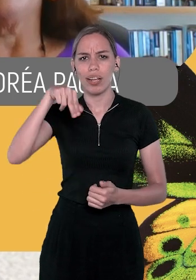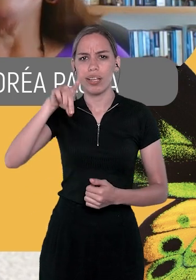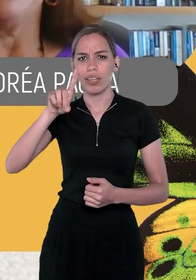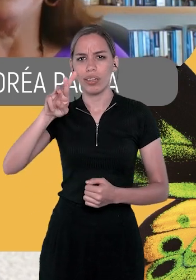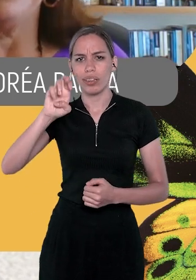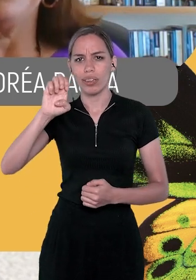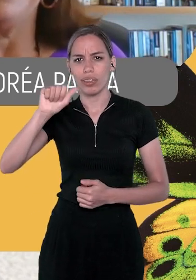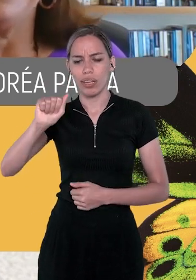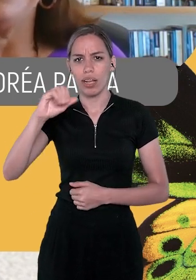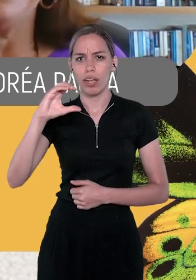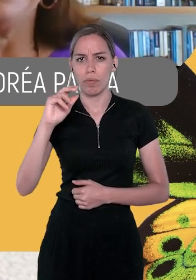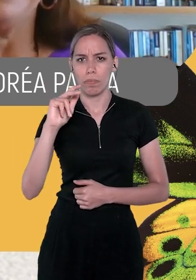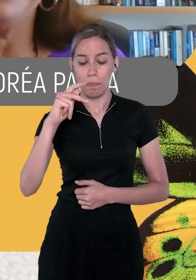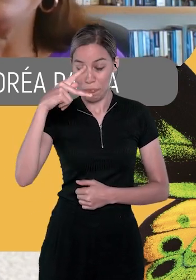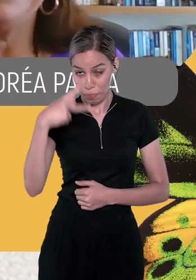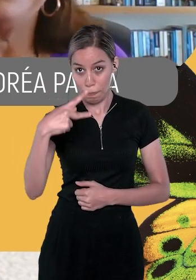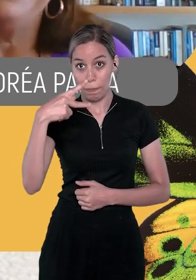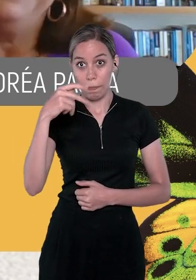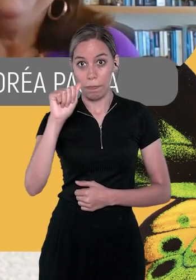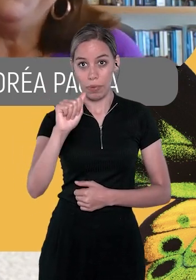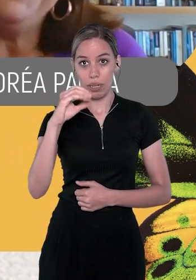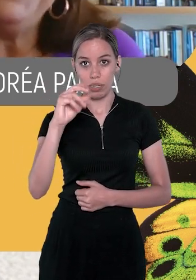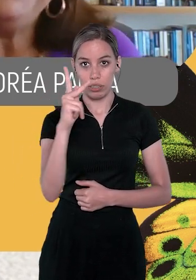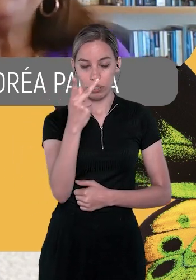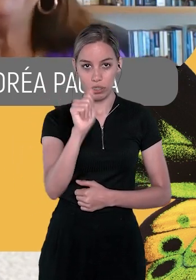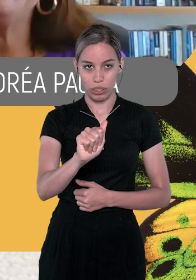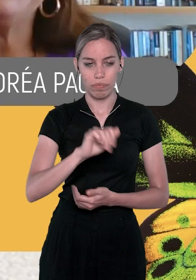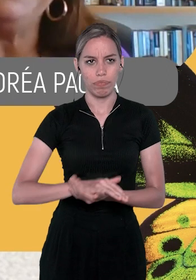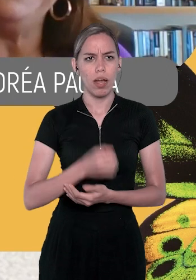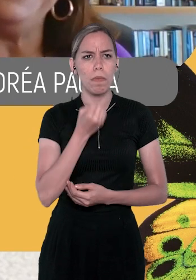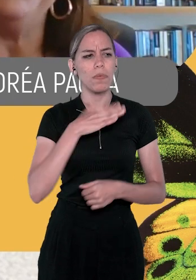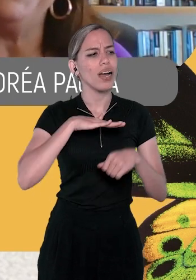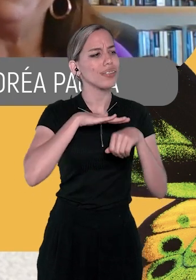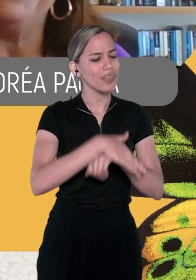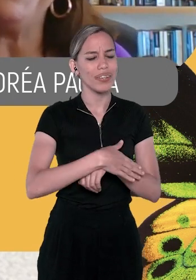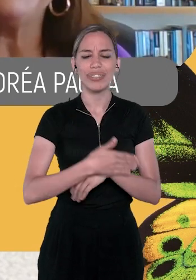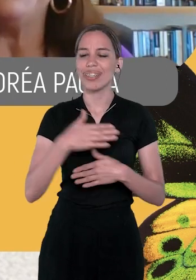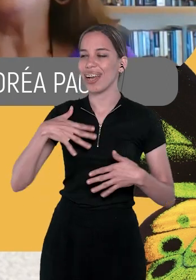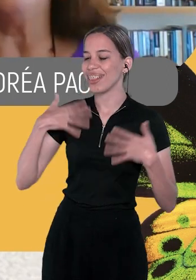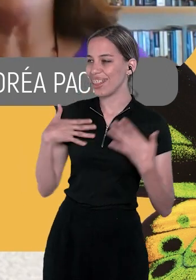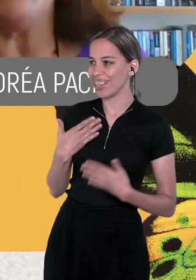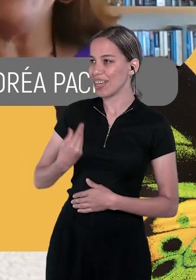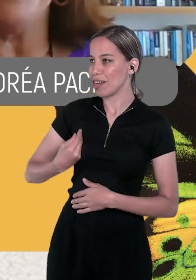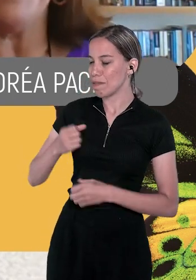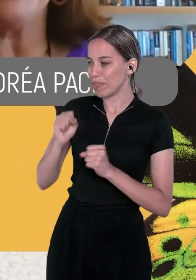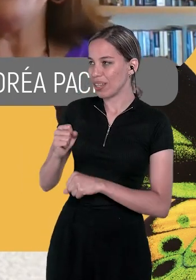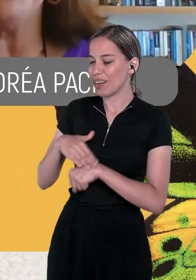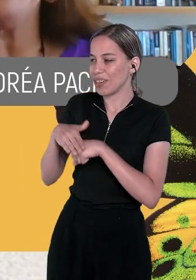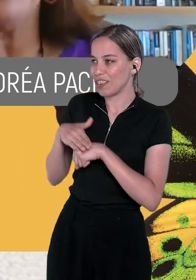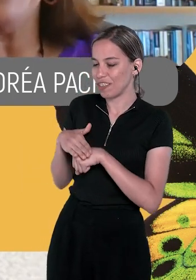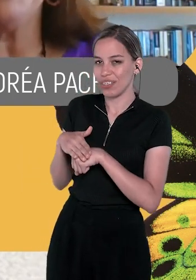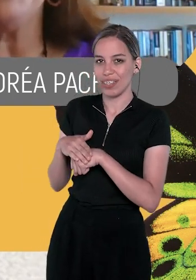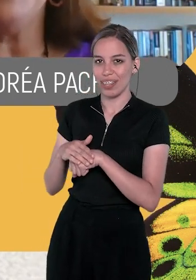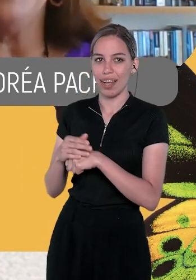Andréia Pachá. Muito boa noite, Andréia. Boa noite, Afonso. Que alegria poder conversar com vocês sobre essa obra